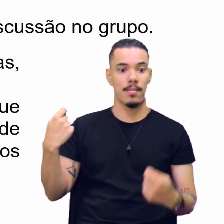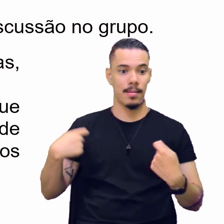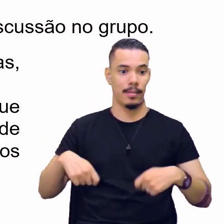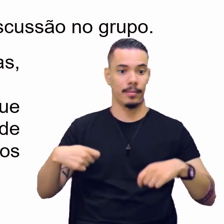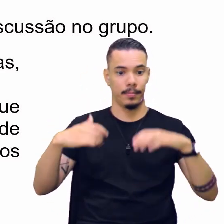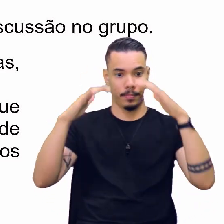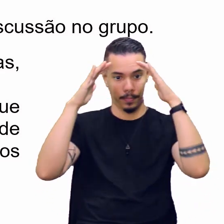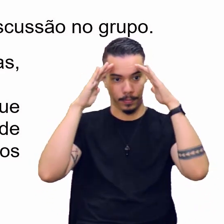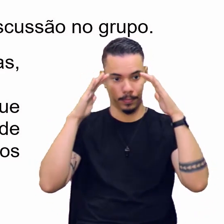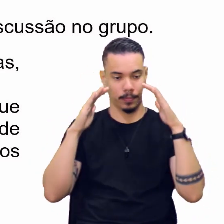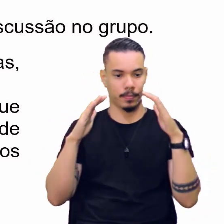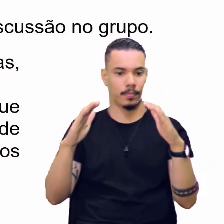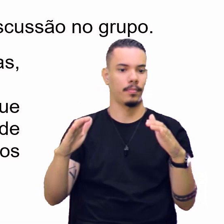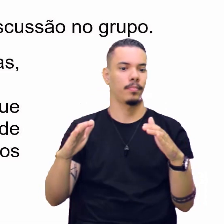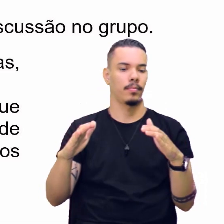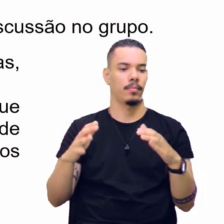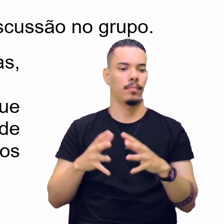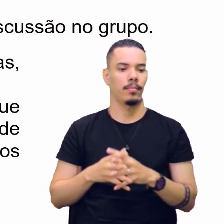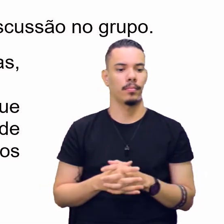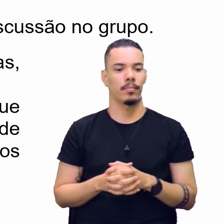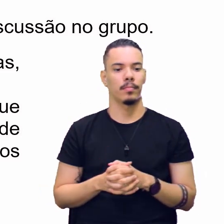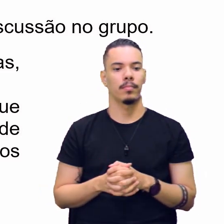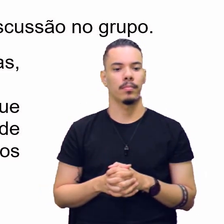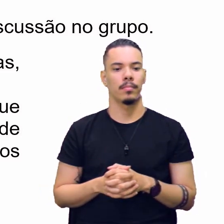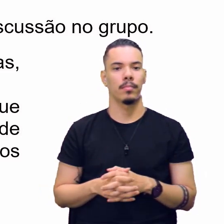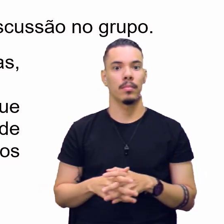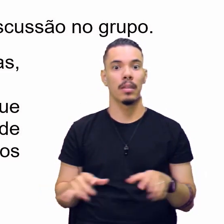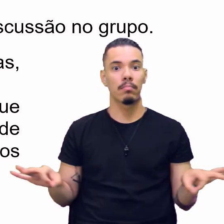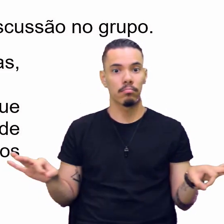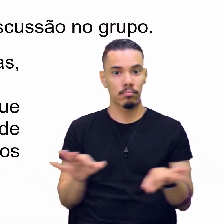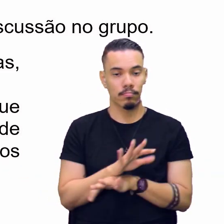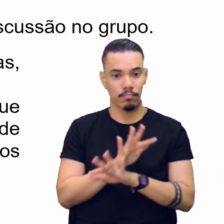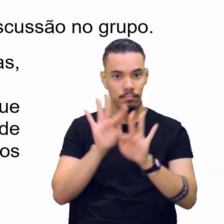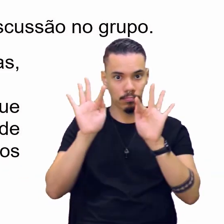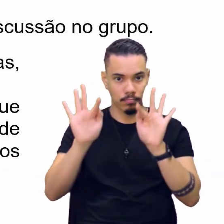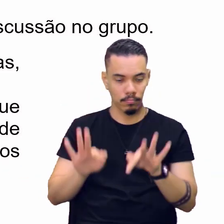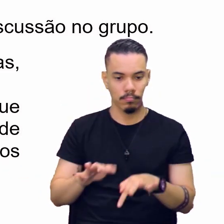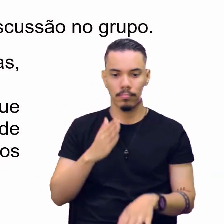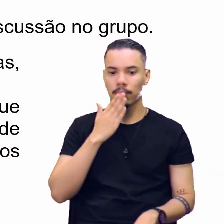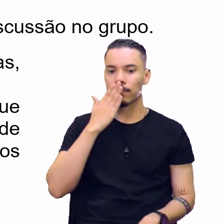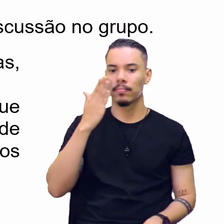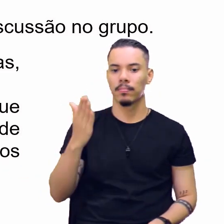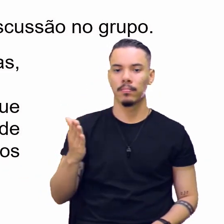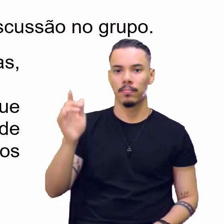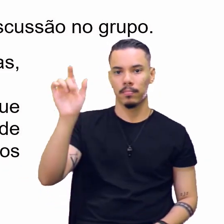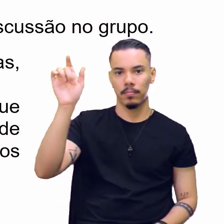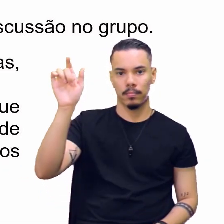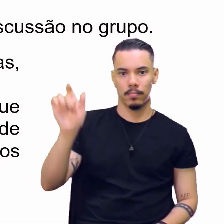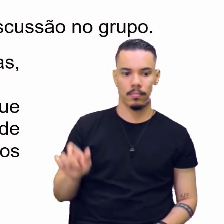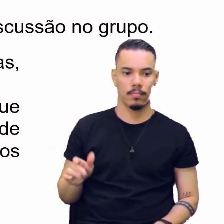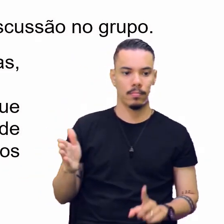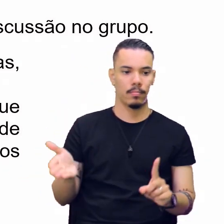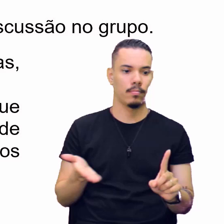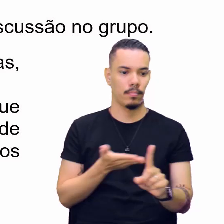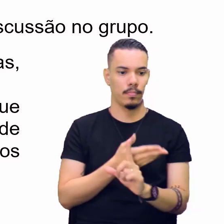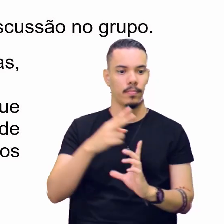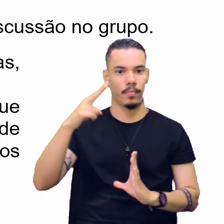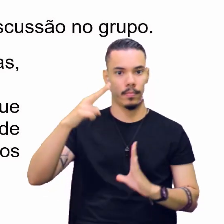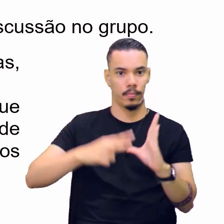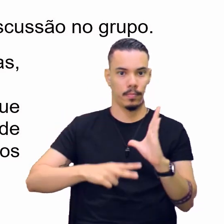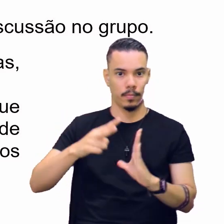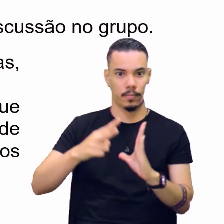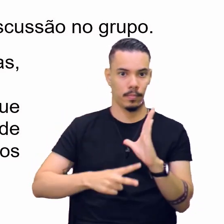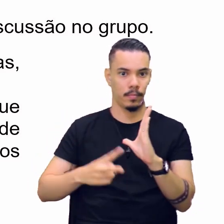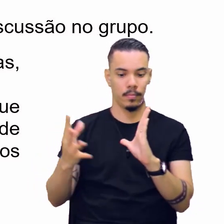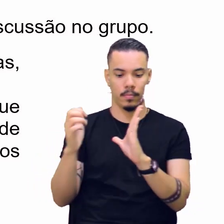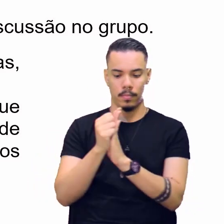a vez da fala de cada um. Terminada a discussão, peça ao colega, o relator, para que leiam